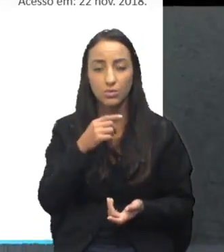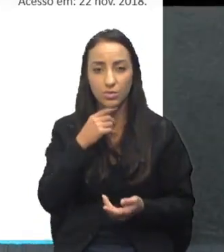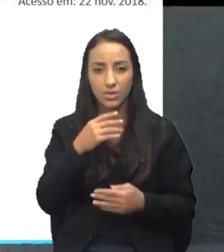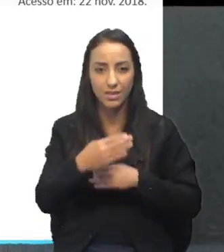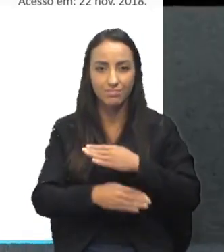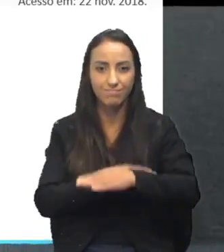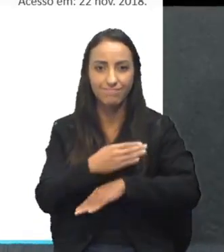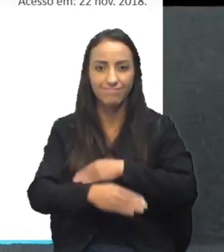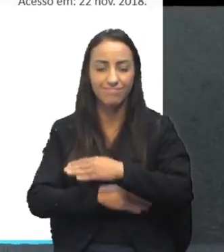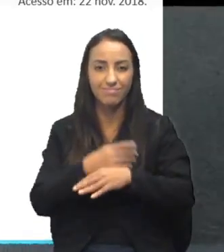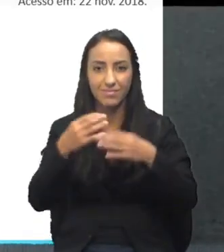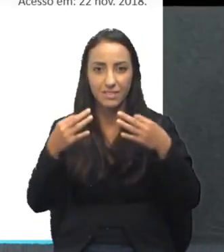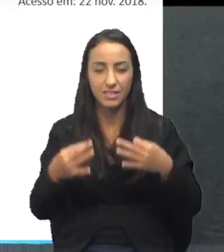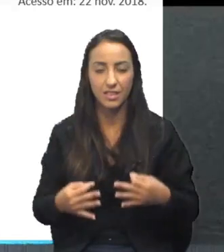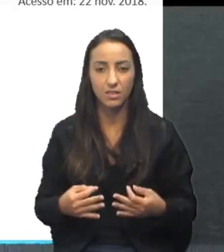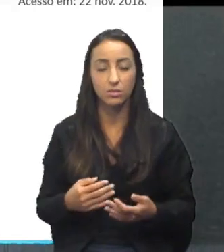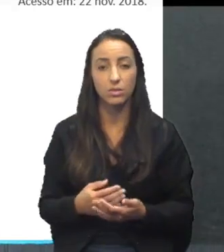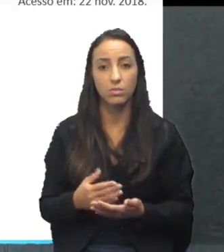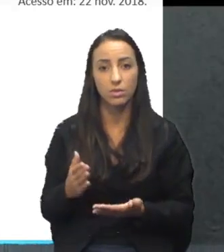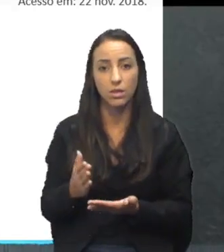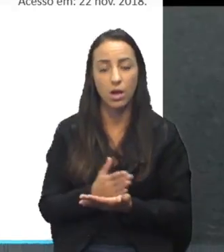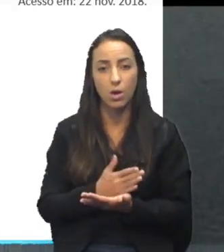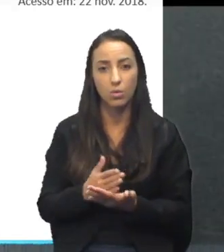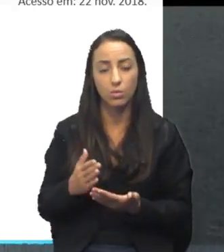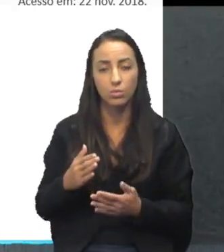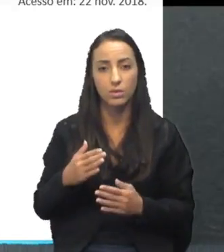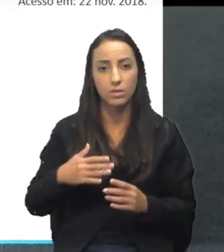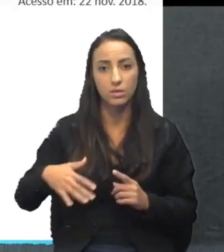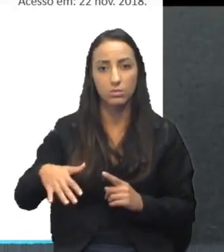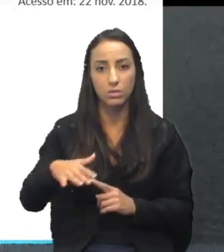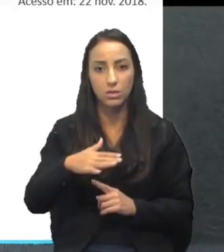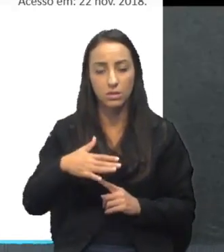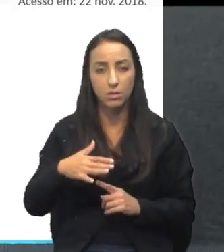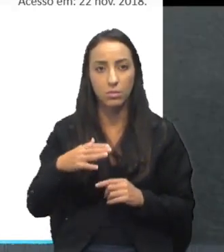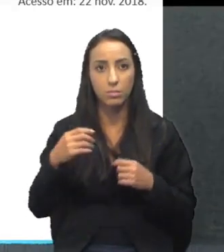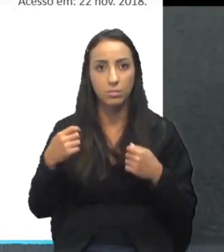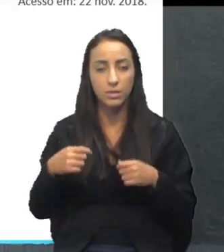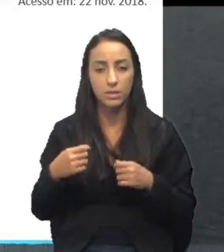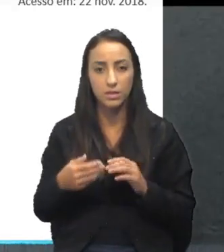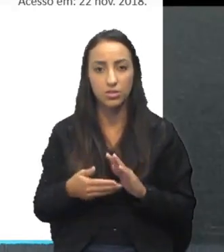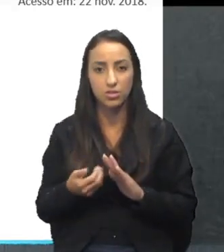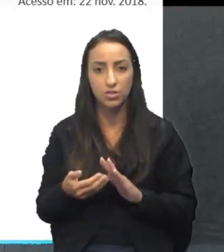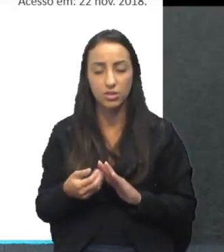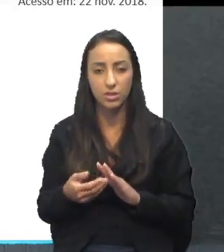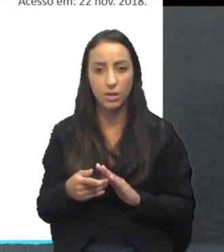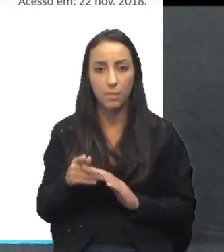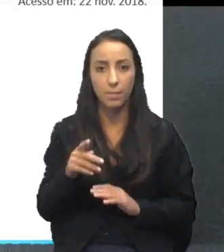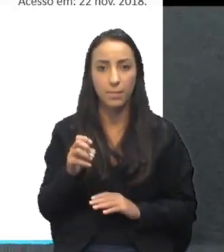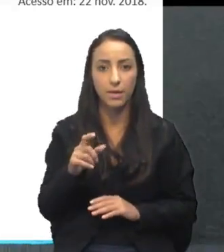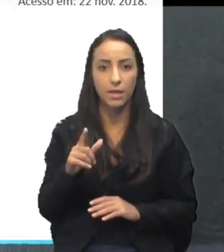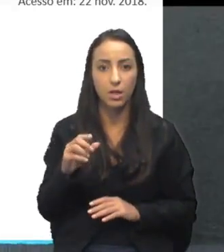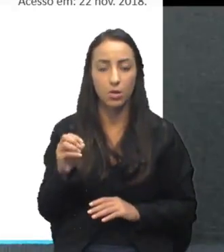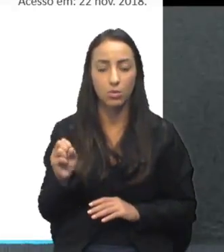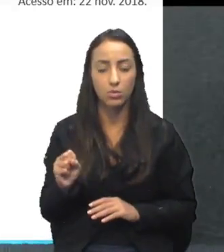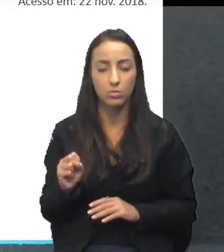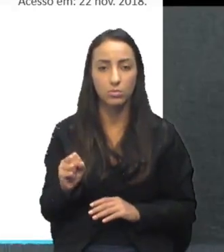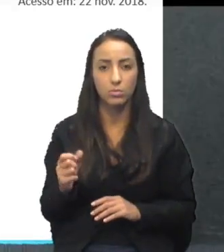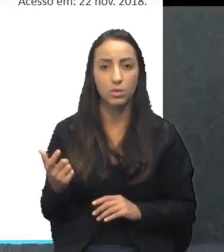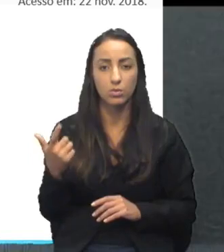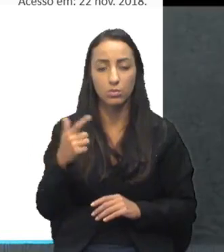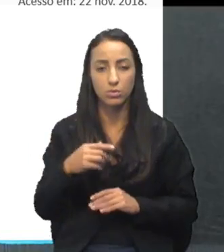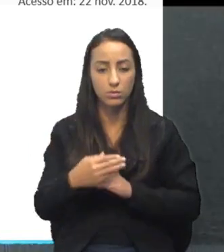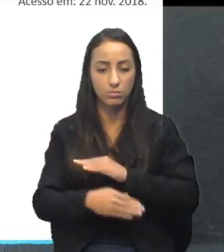uniforme. Então, em algumas situações, é necessário fazer a retirada de pelos do local para a fixação